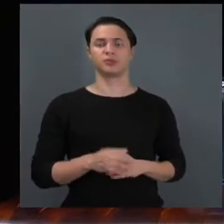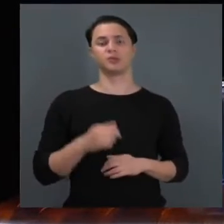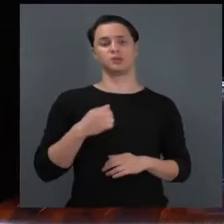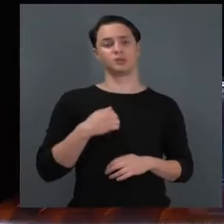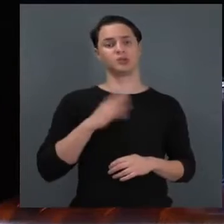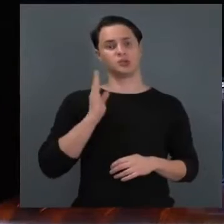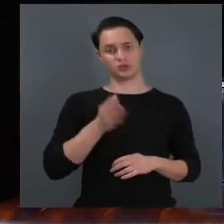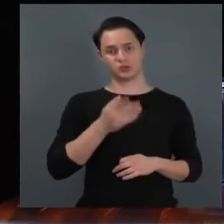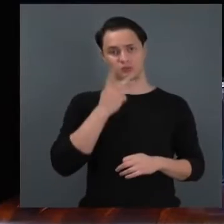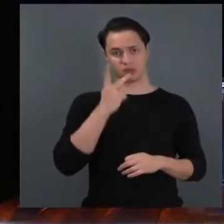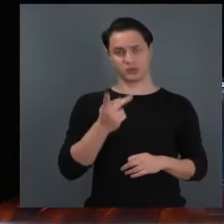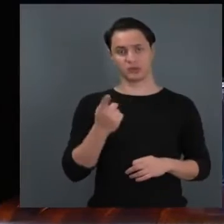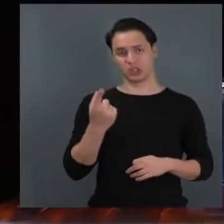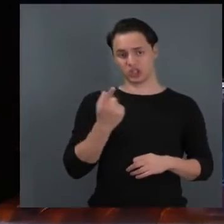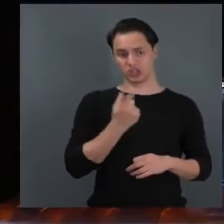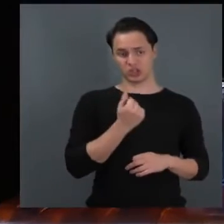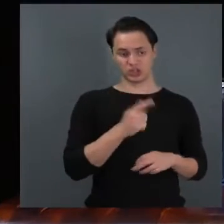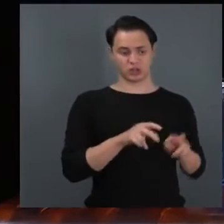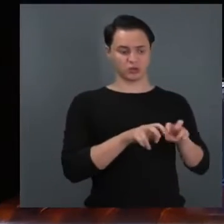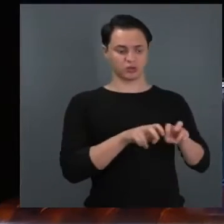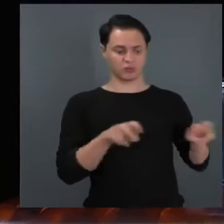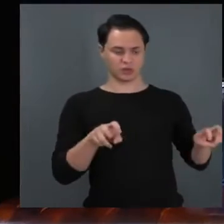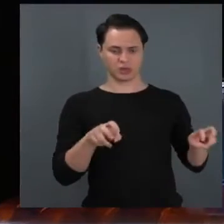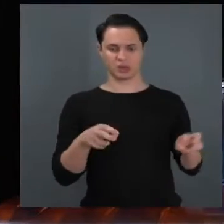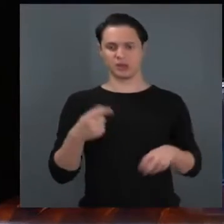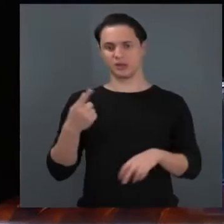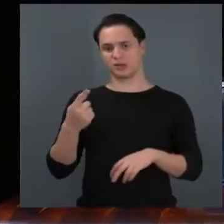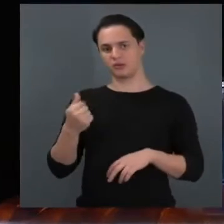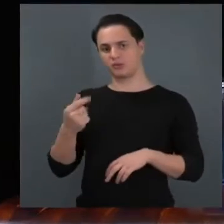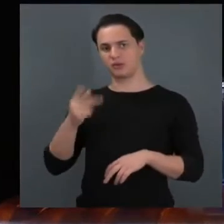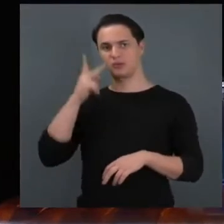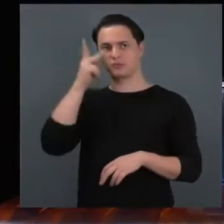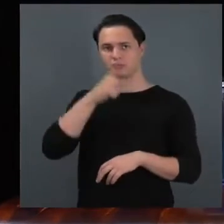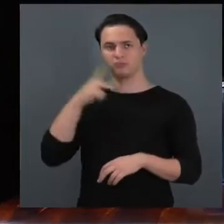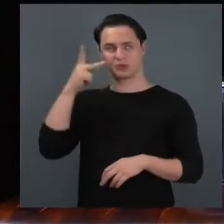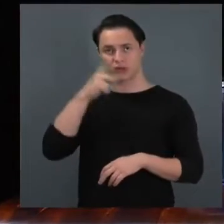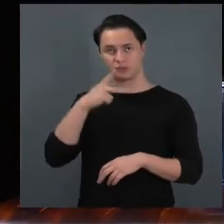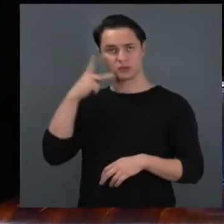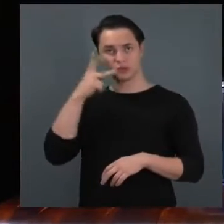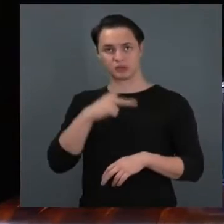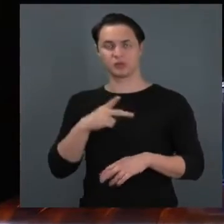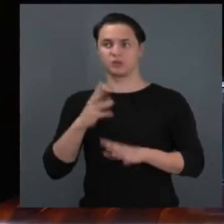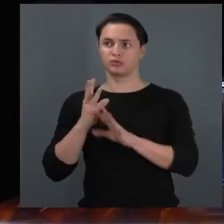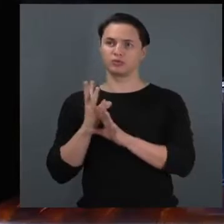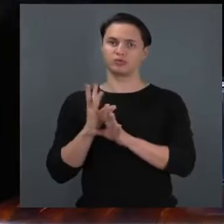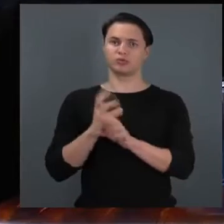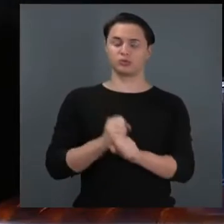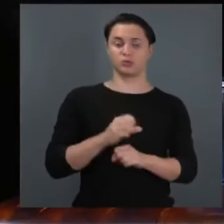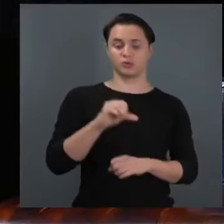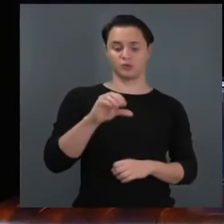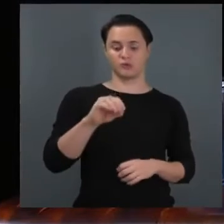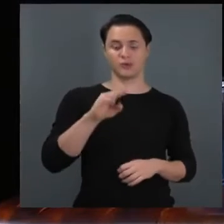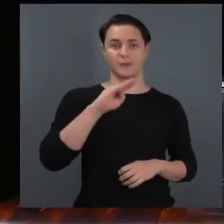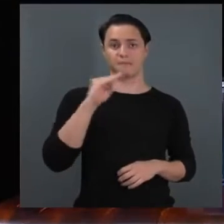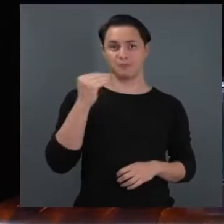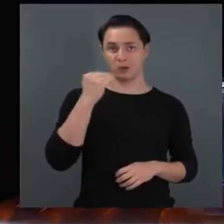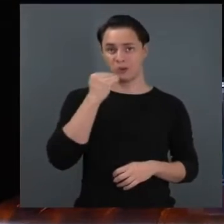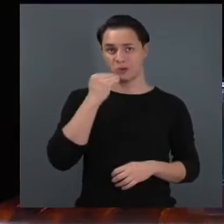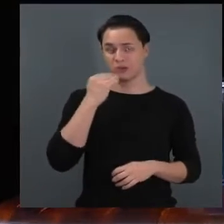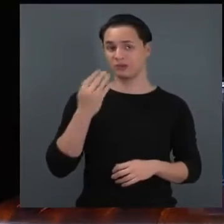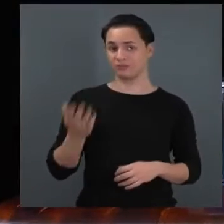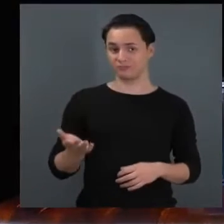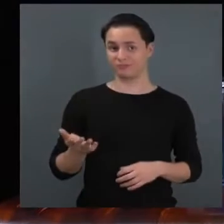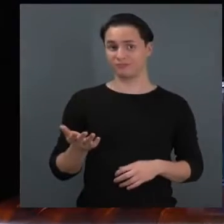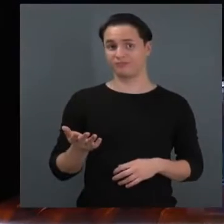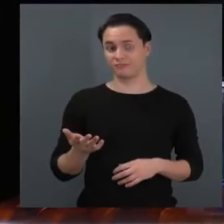e emendas de parlamentar, nós devemos chegar aí, conforme o caso, porque tem casos e casos, né, a 90 milhões por cada parlamentar.